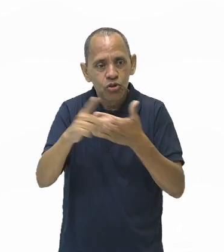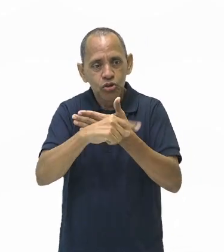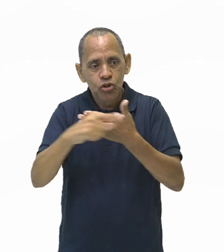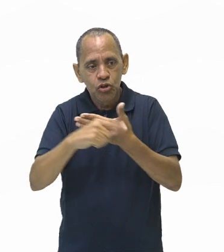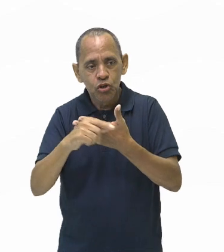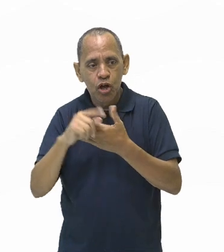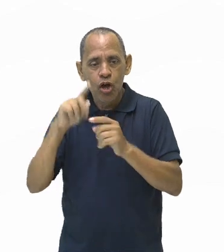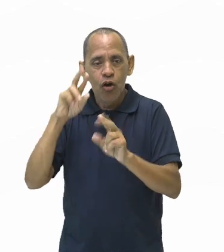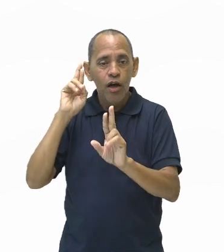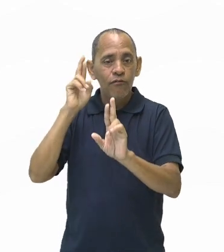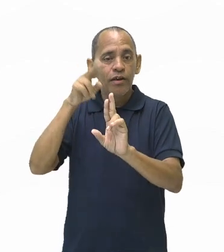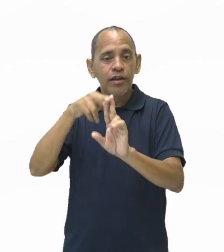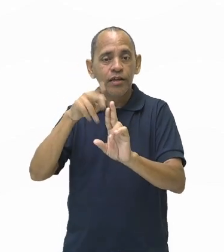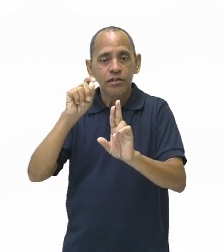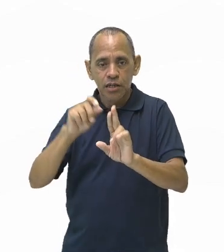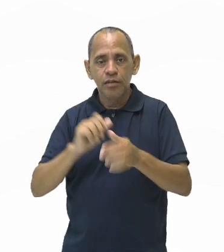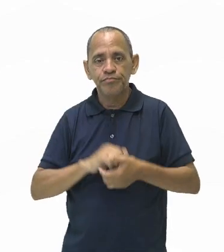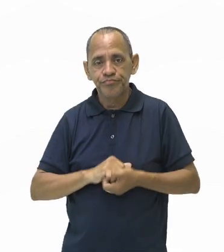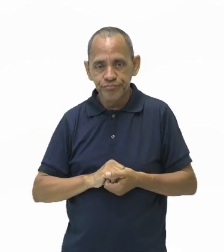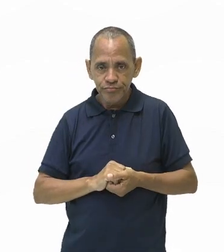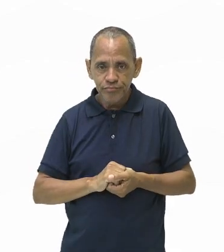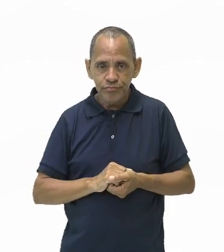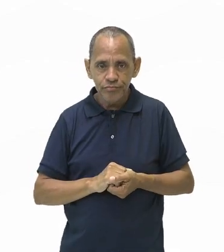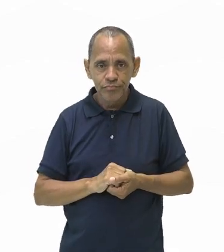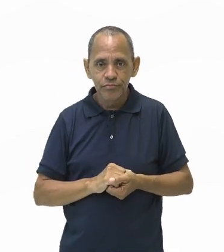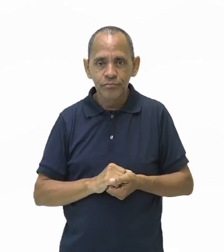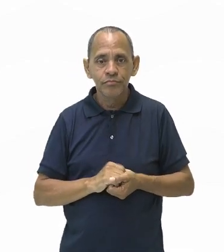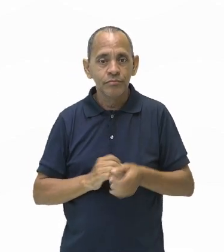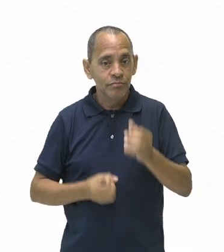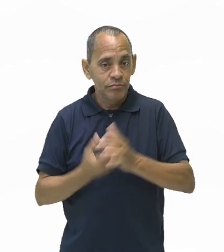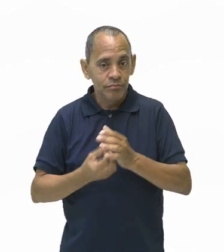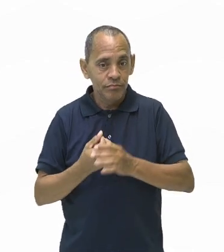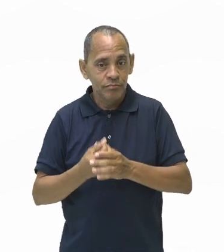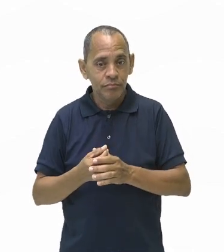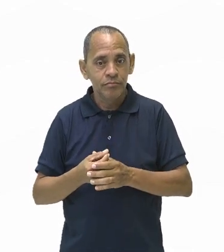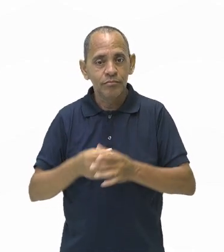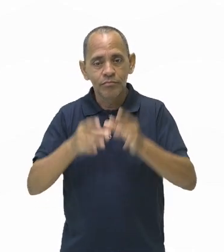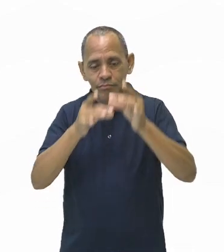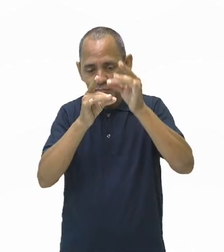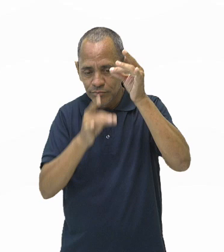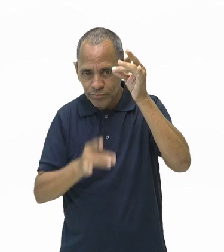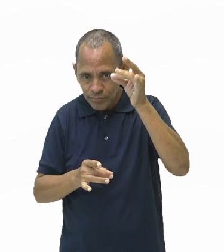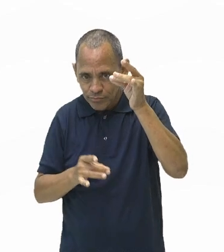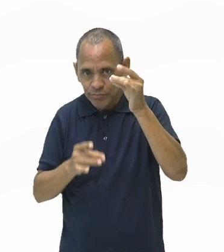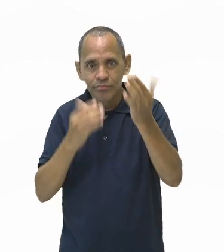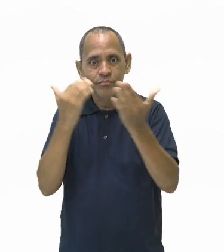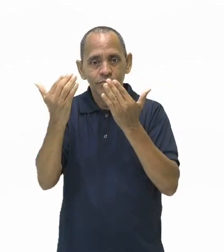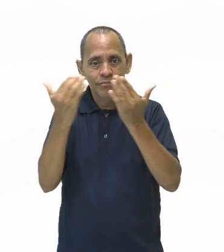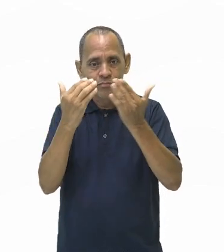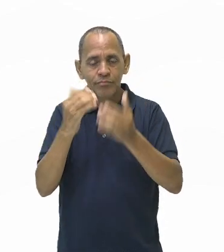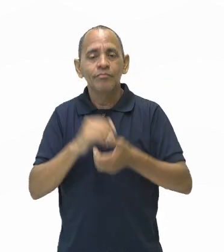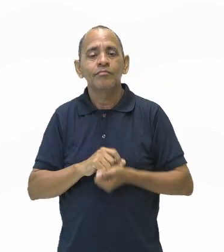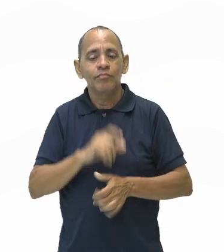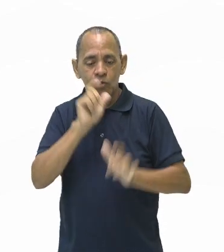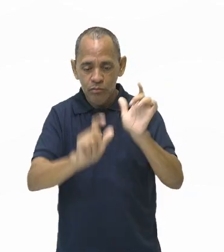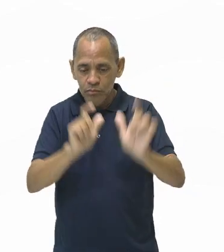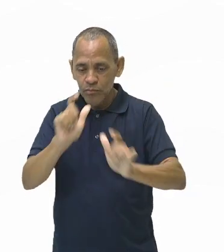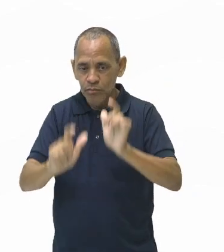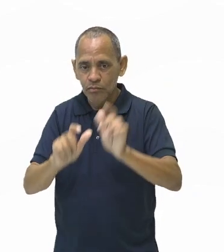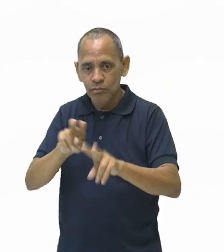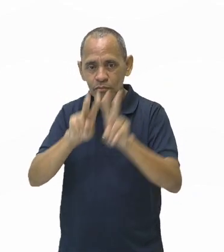vai encontrar ali nas suas produções. Nós vamos ter a descrição psicológica das personagens, temas